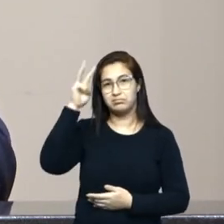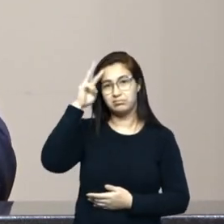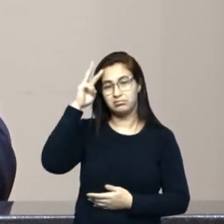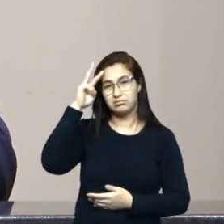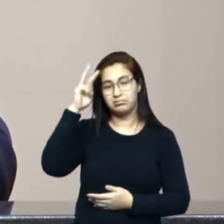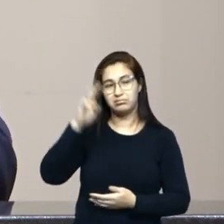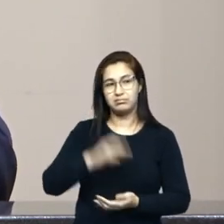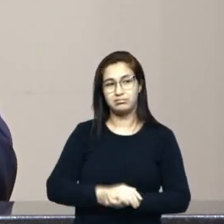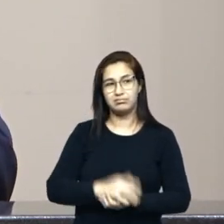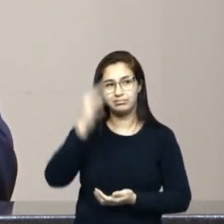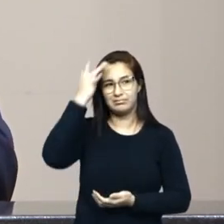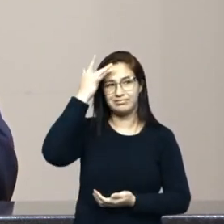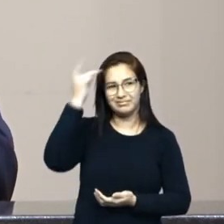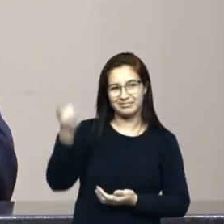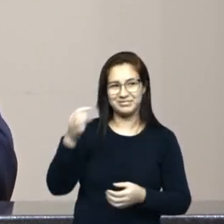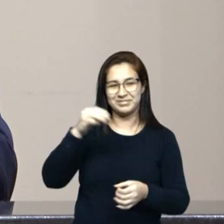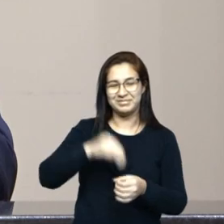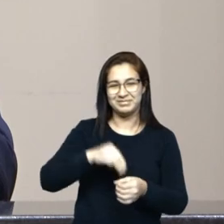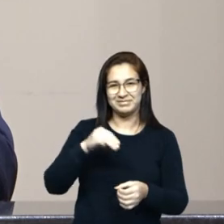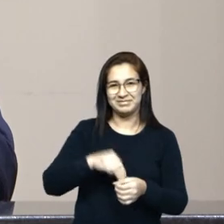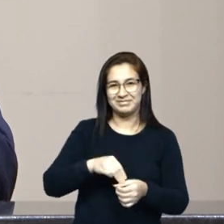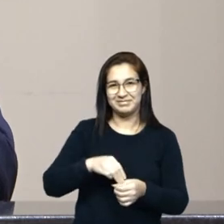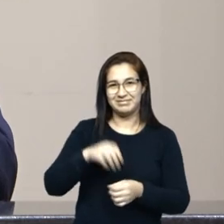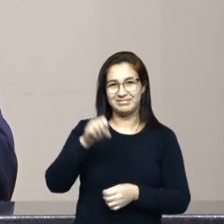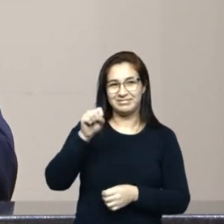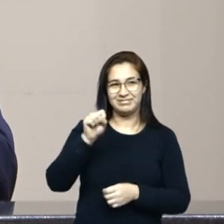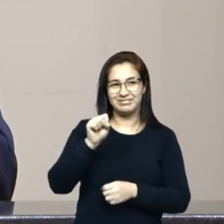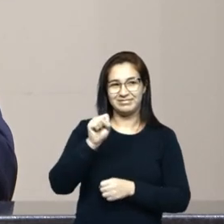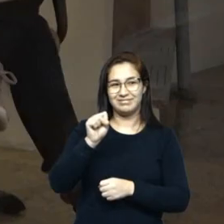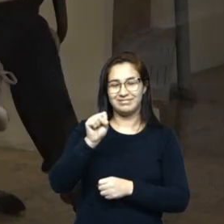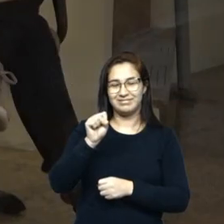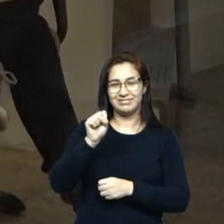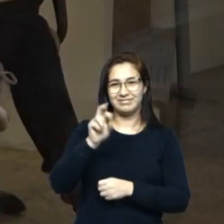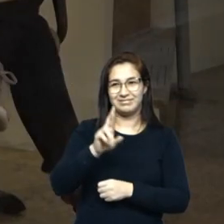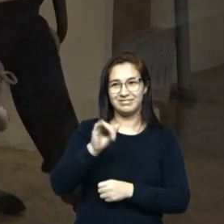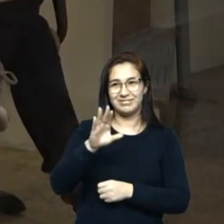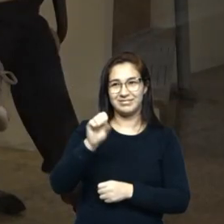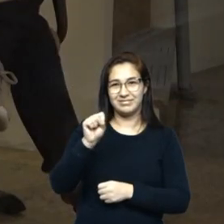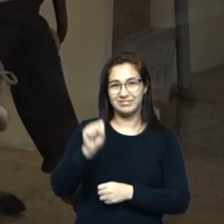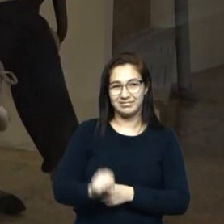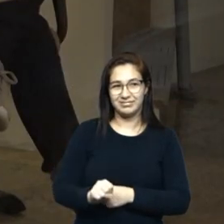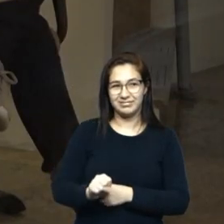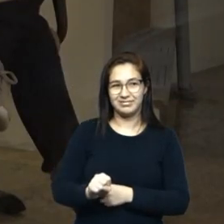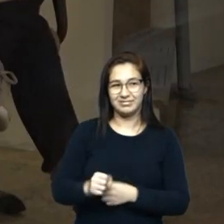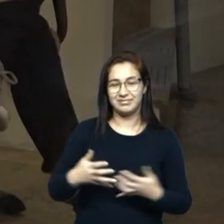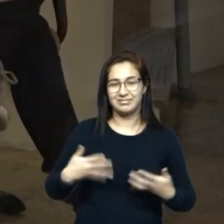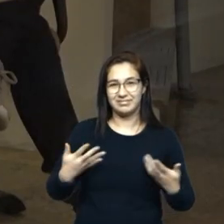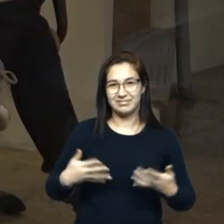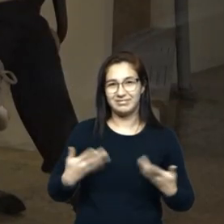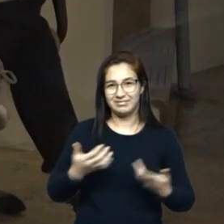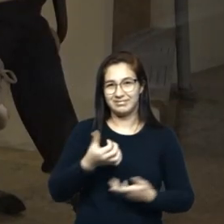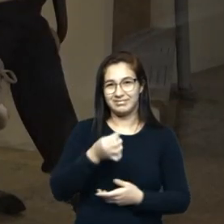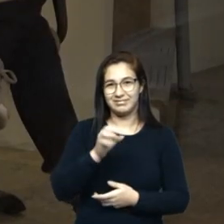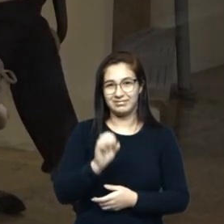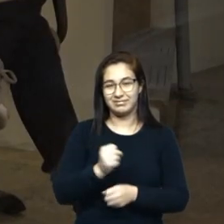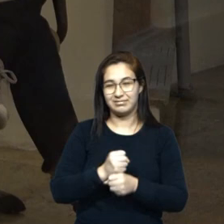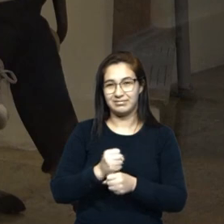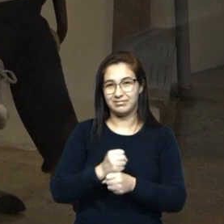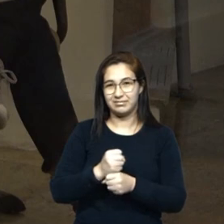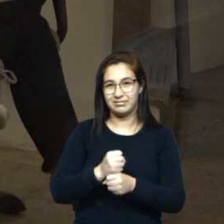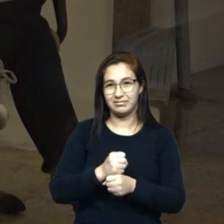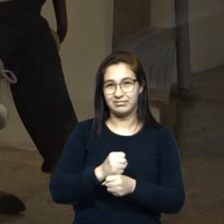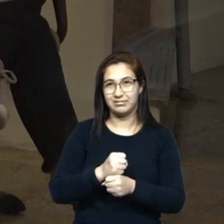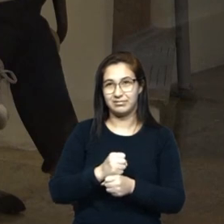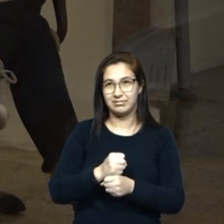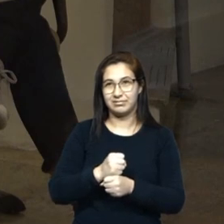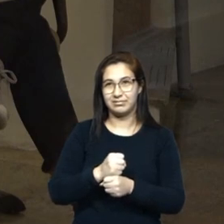solene amanhã no município de Rio do Sul, em homenagem aos 60 anos da organização local da Junior Chamber